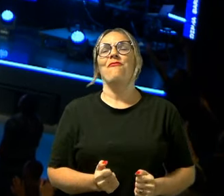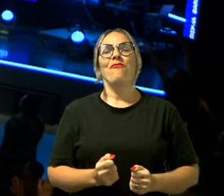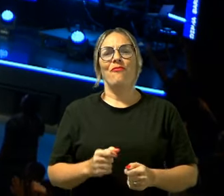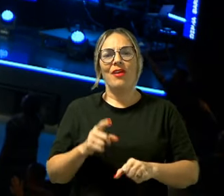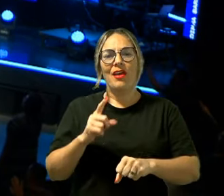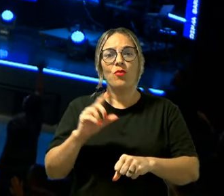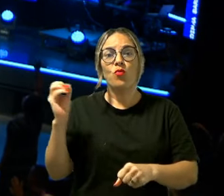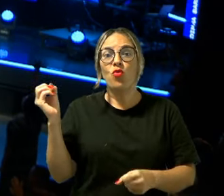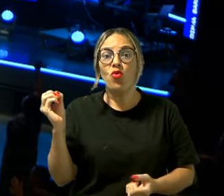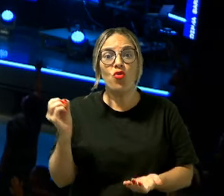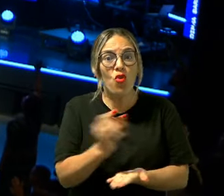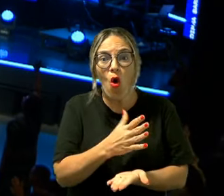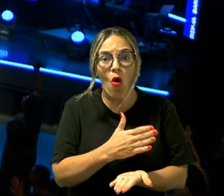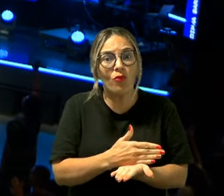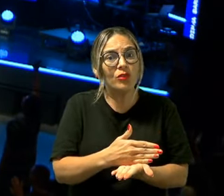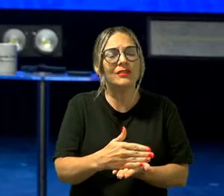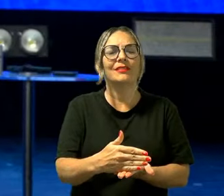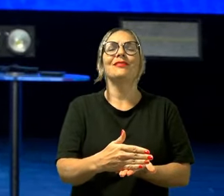fronteira.